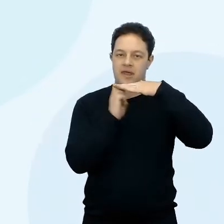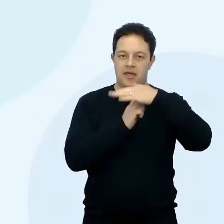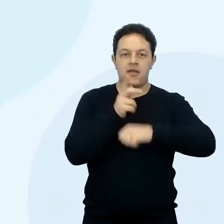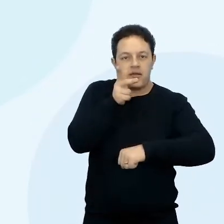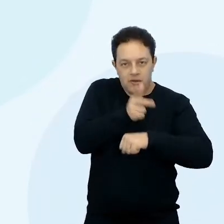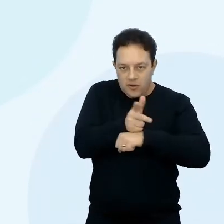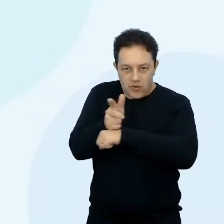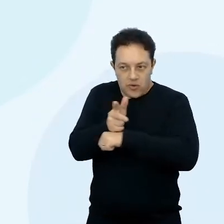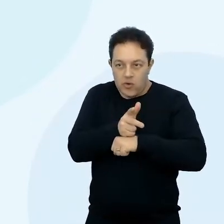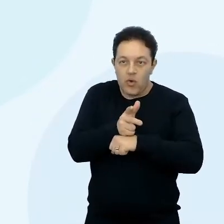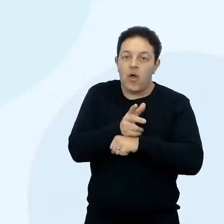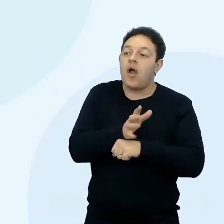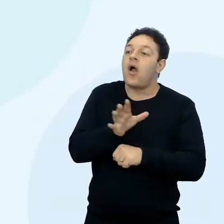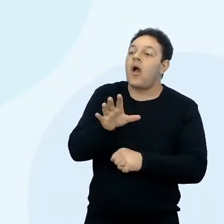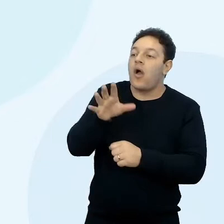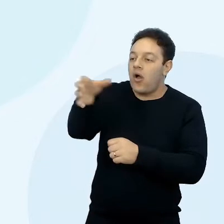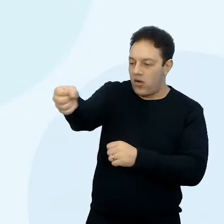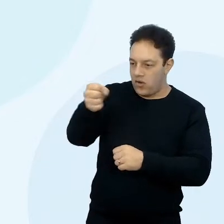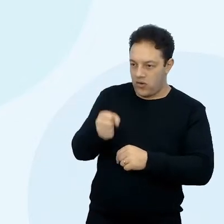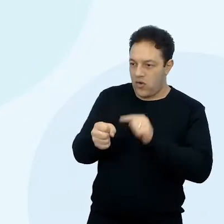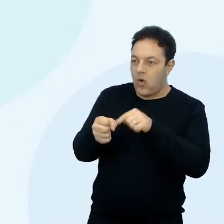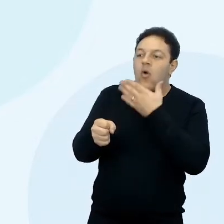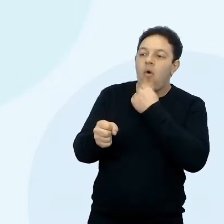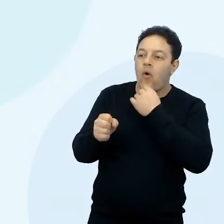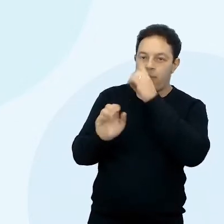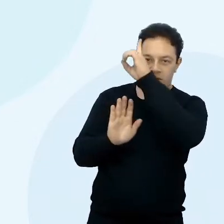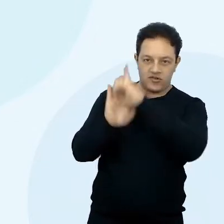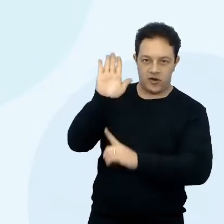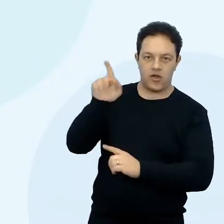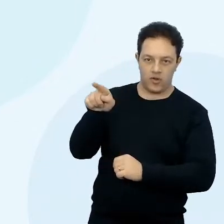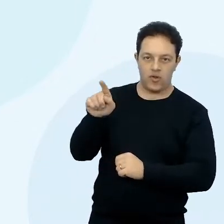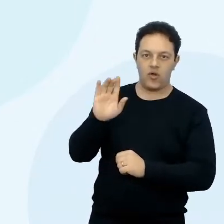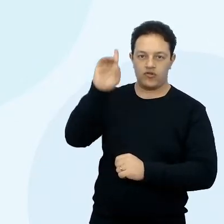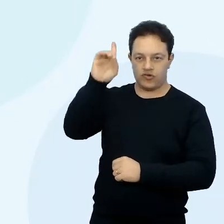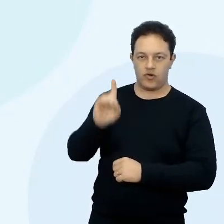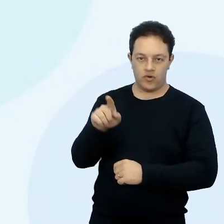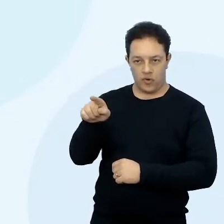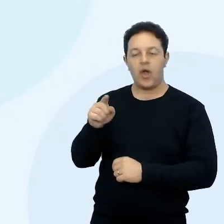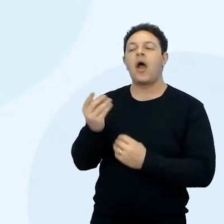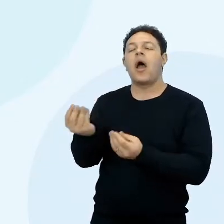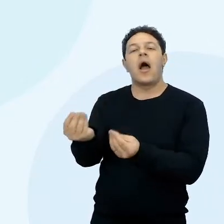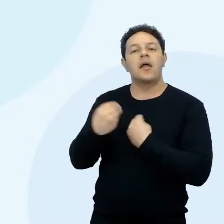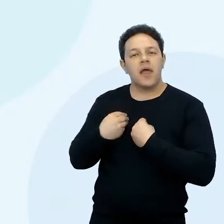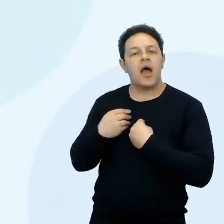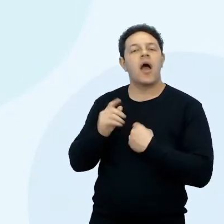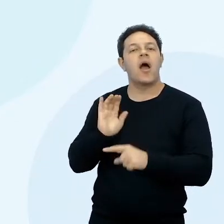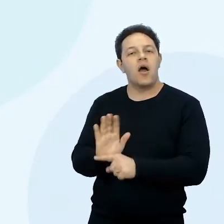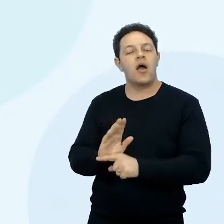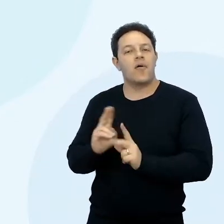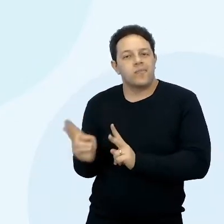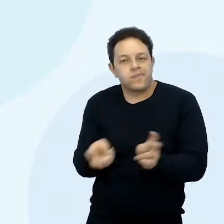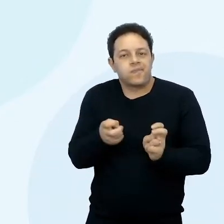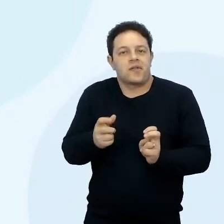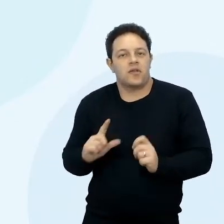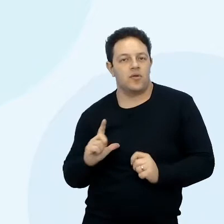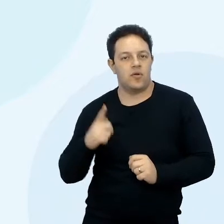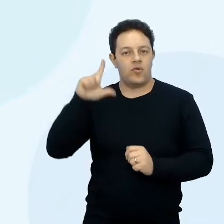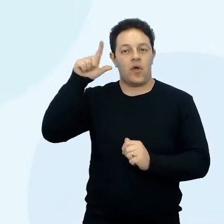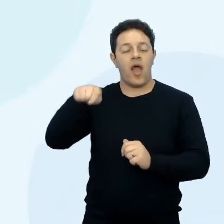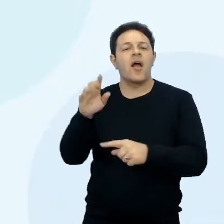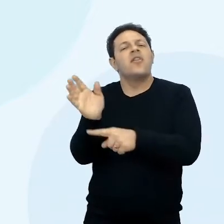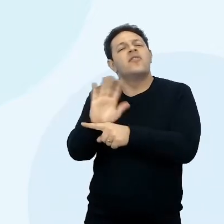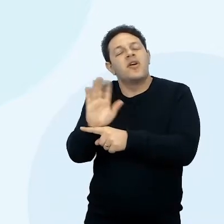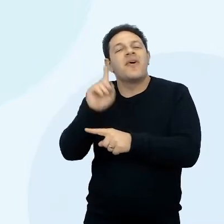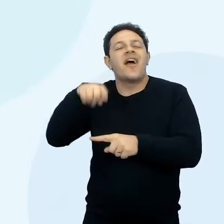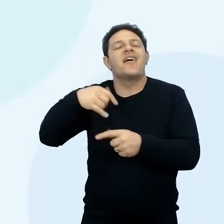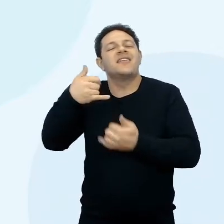é mais comercial, é para gerar liquidez, é para gerar lucro, né? Então são filmes mais voltados